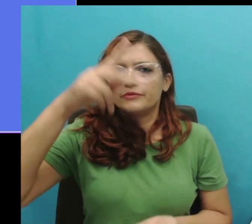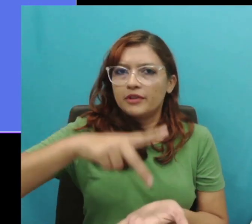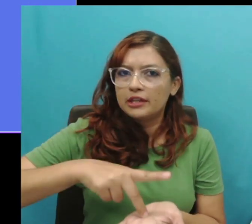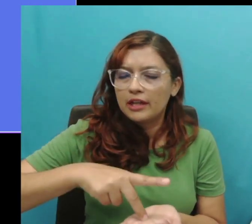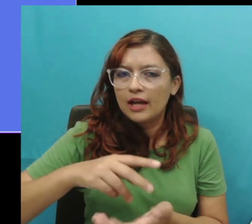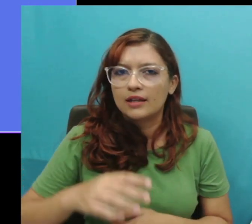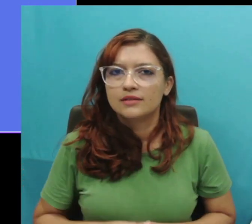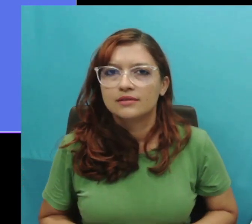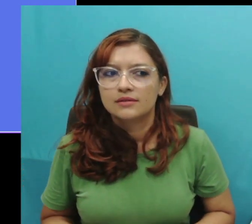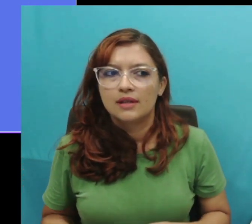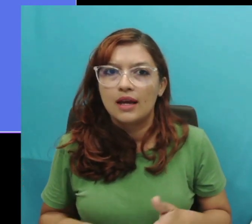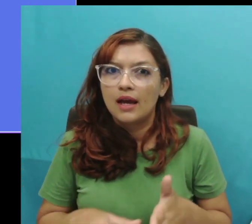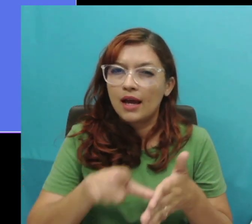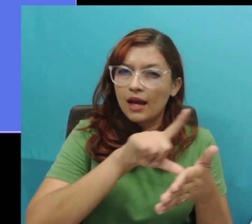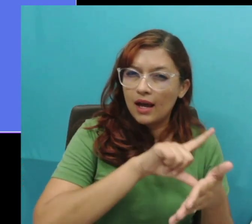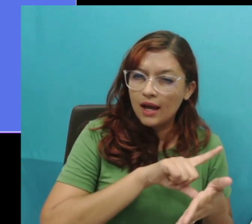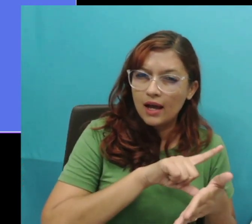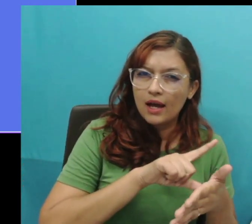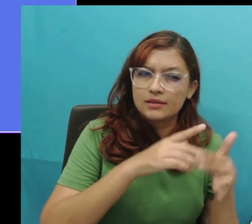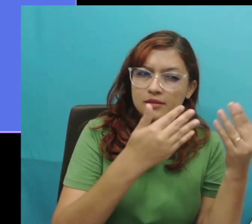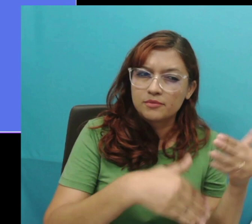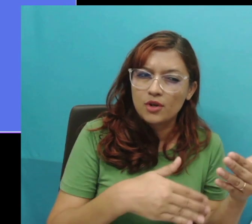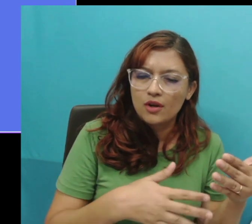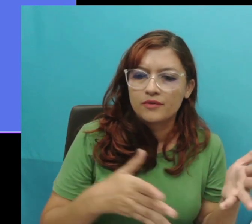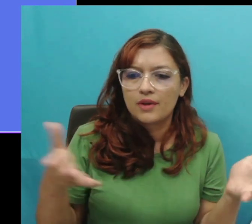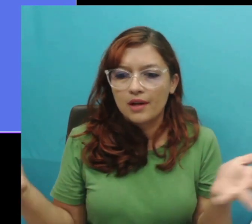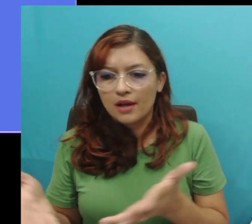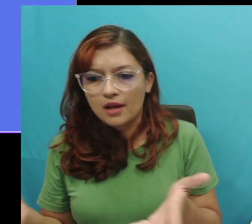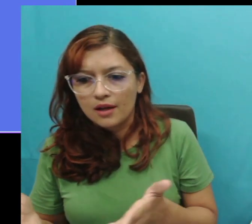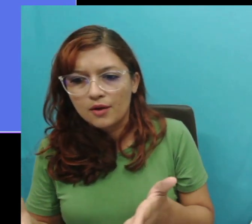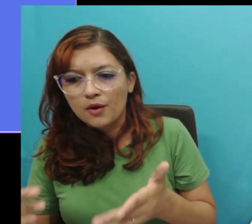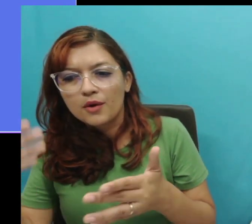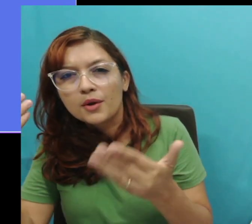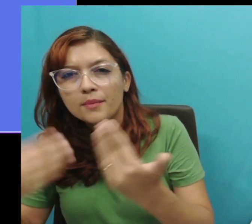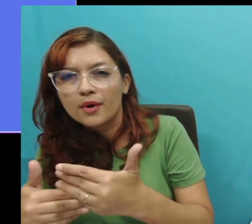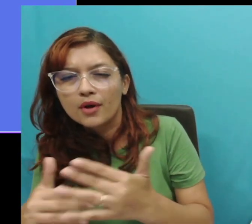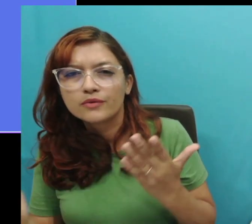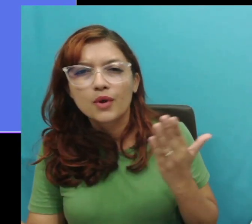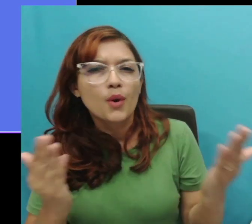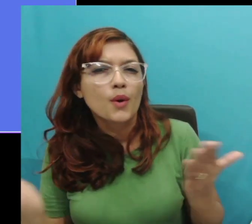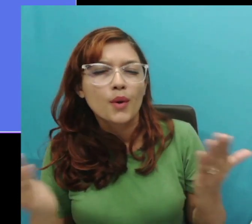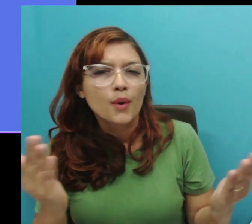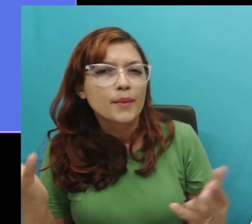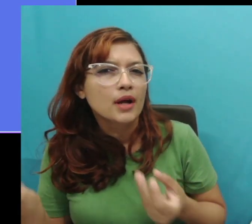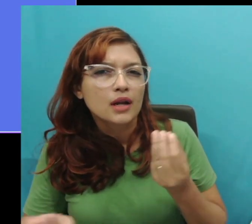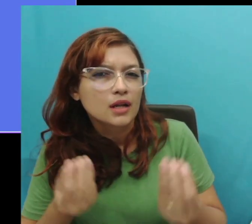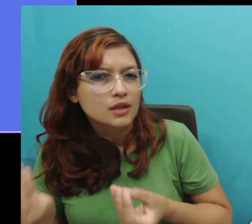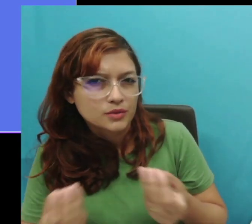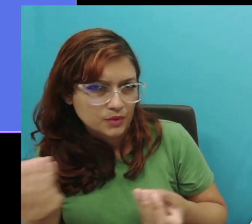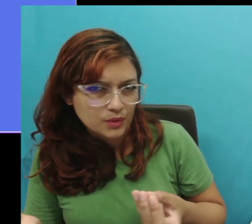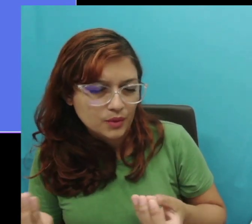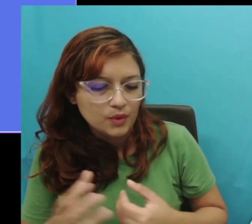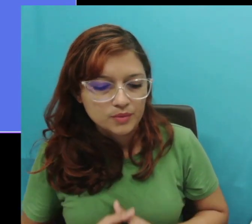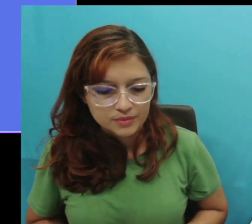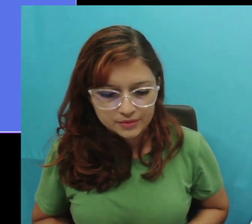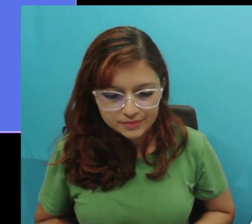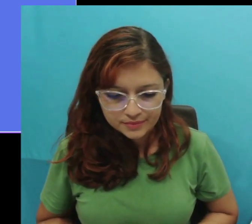Agora eles podiam perceber se os alunos tinham aprendido de verdade comparando com o pré-teste.